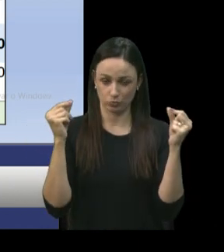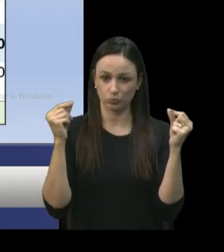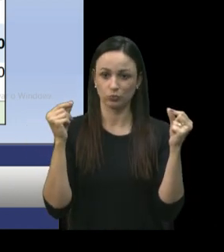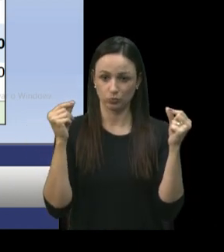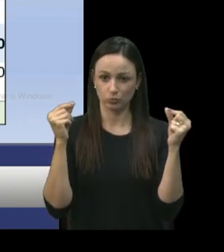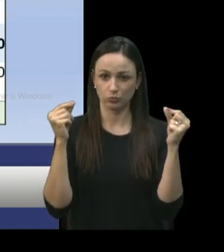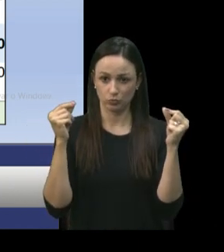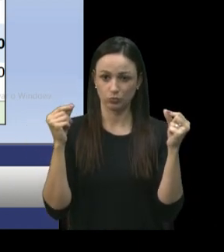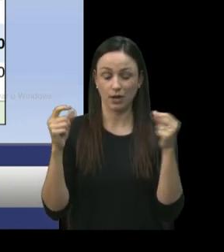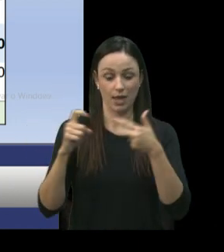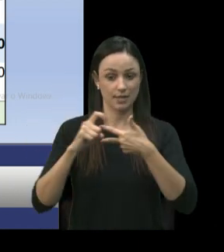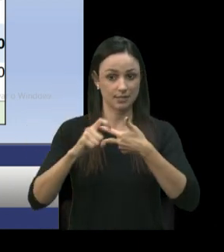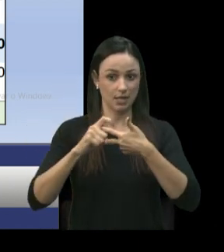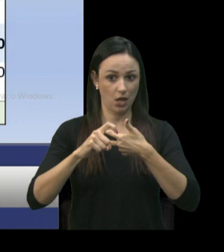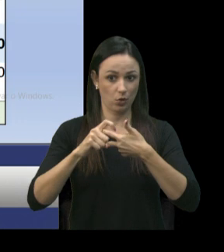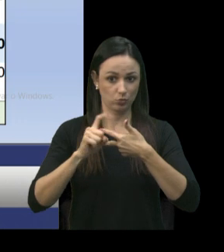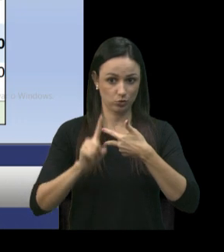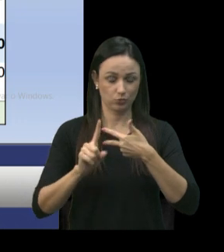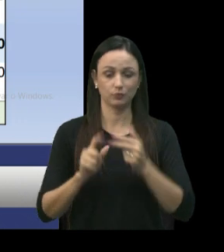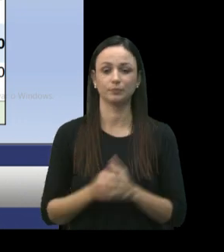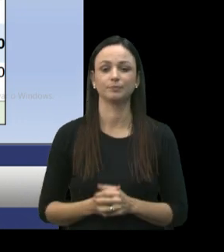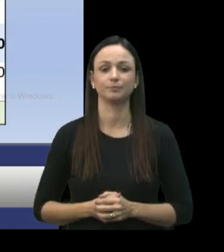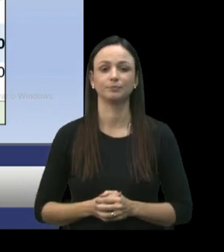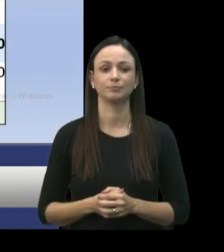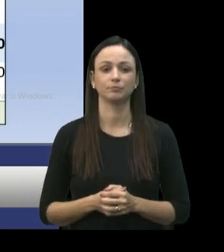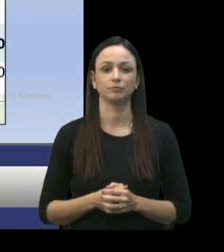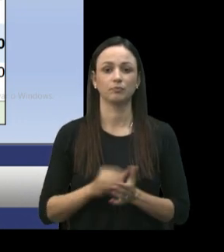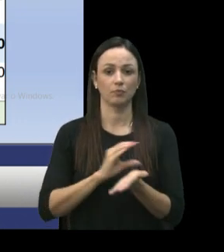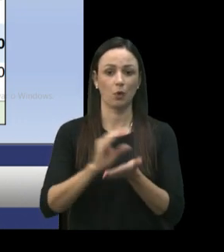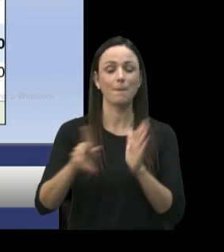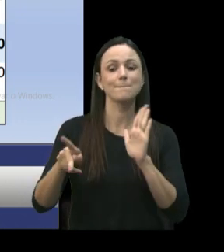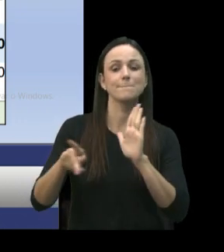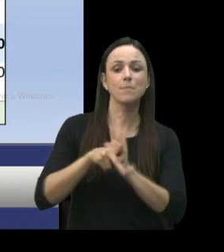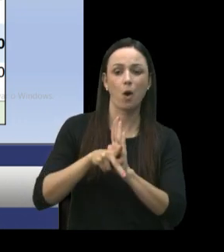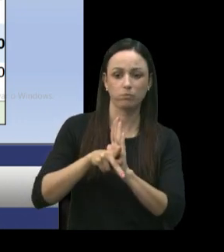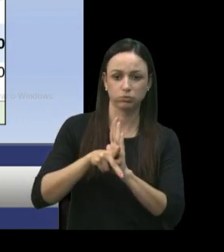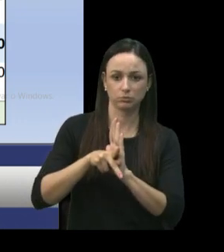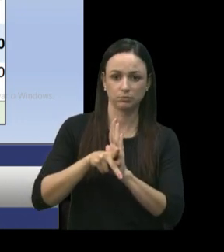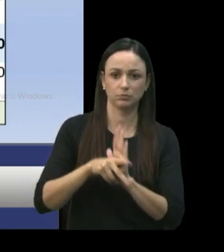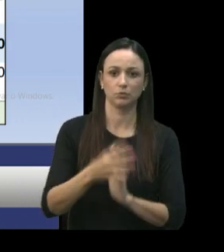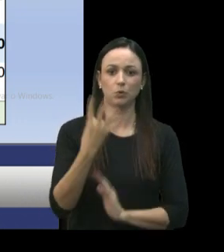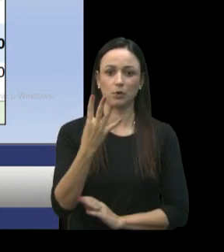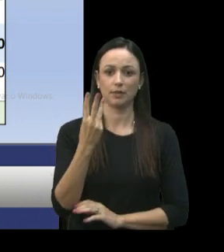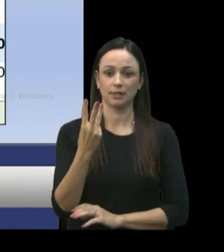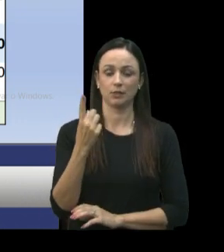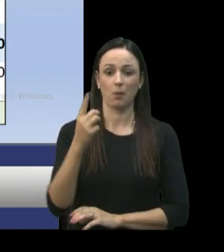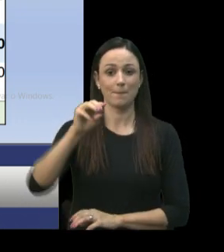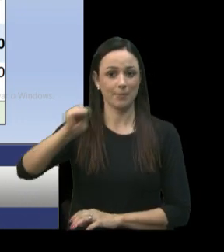Poder Executivo. Tá? Então, recursos próprios,